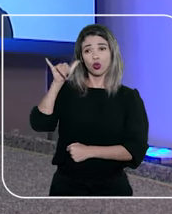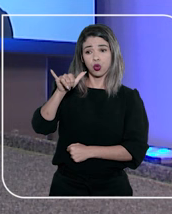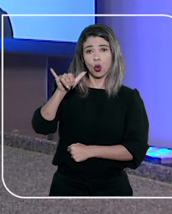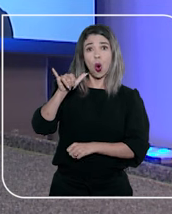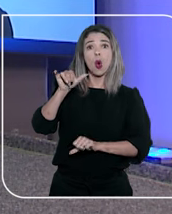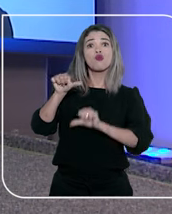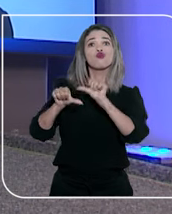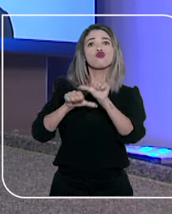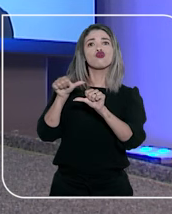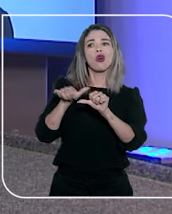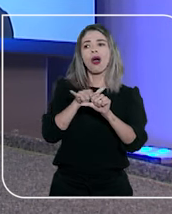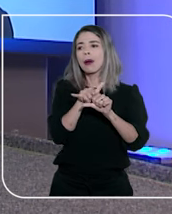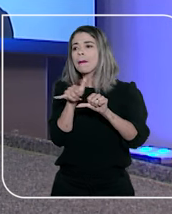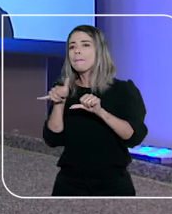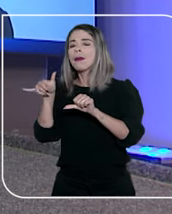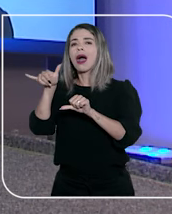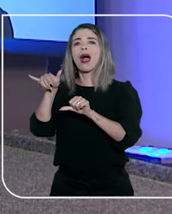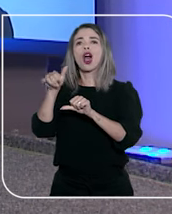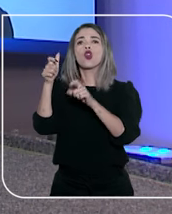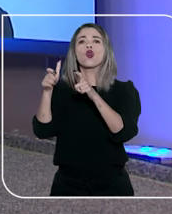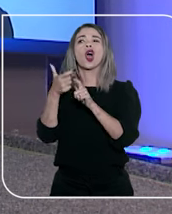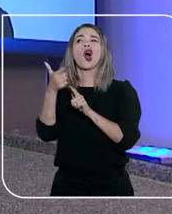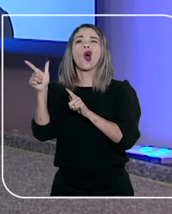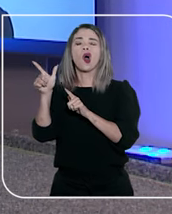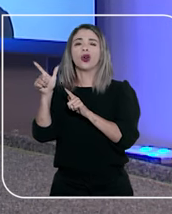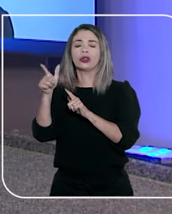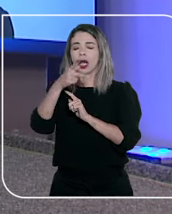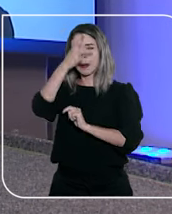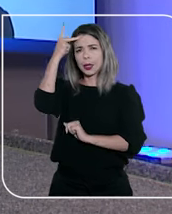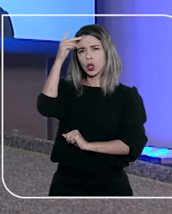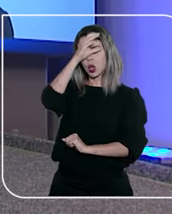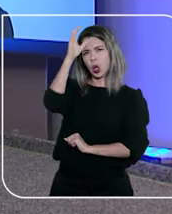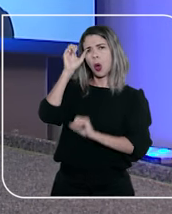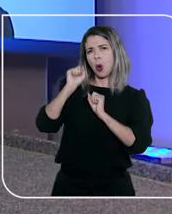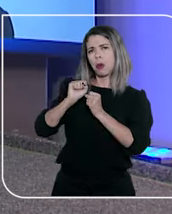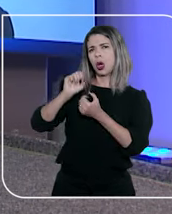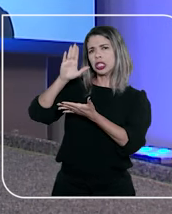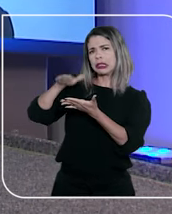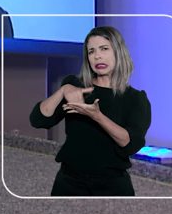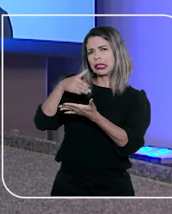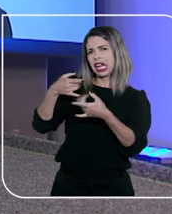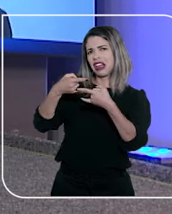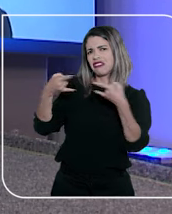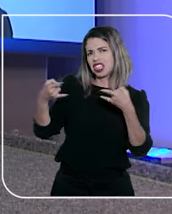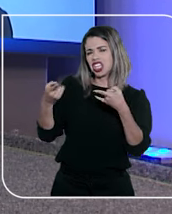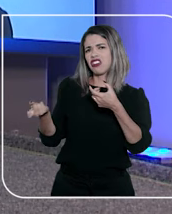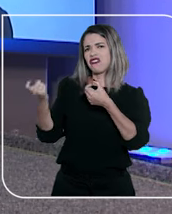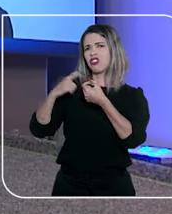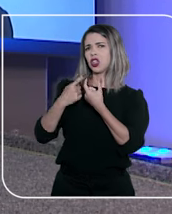conexão, o consumidor ele pode cancelar o bilhete e ser reembolsado?